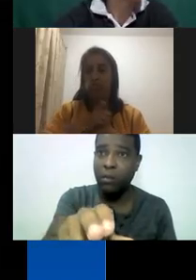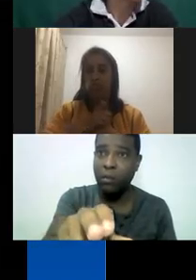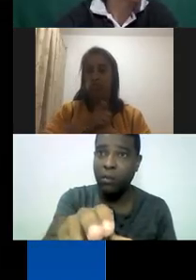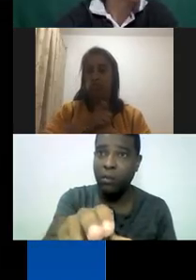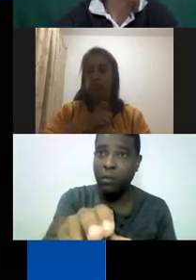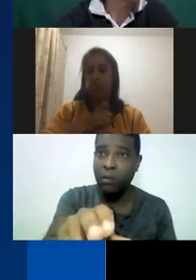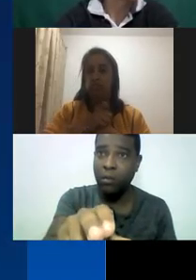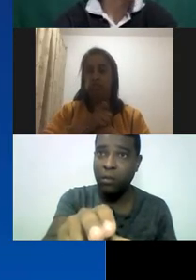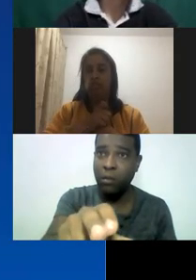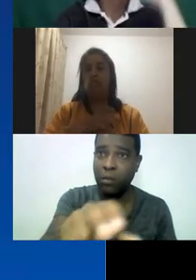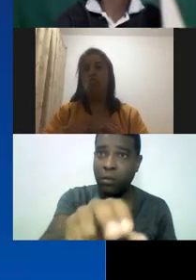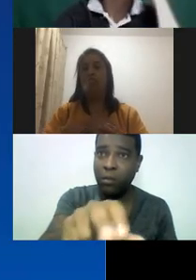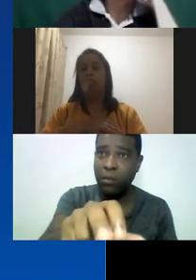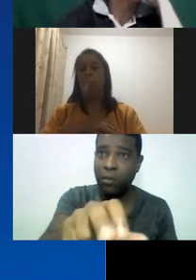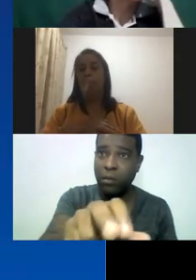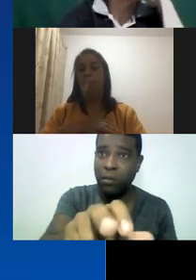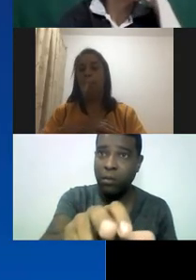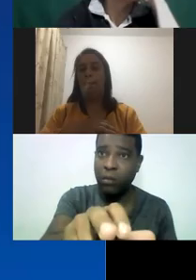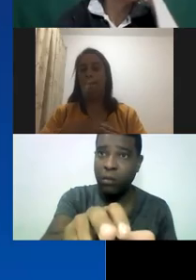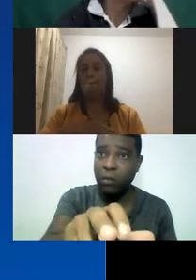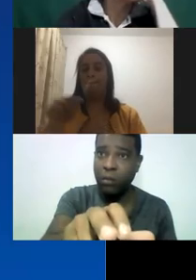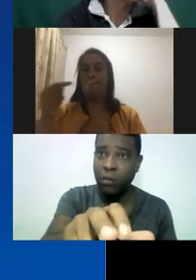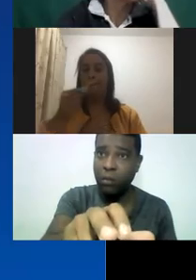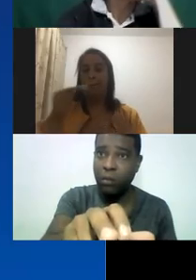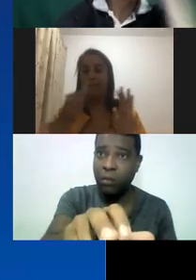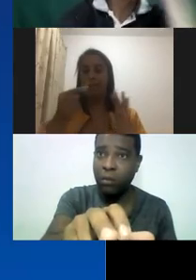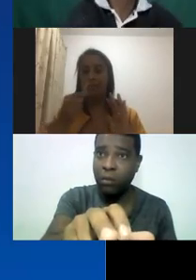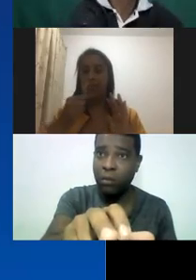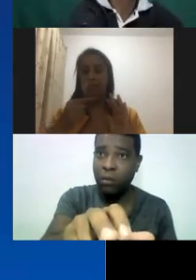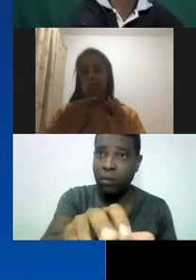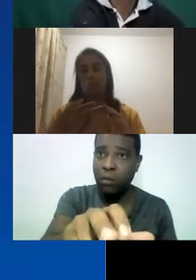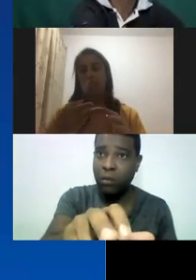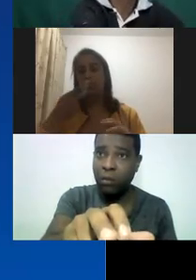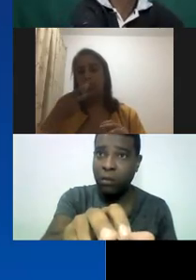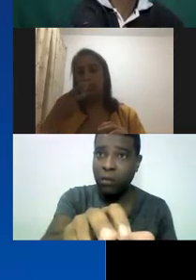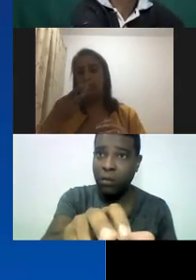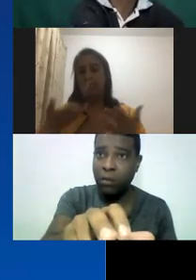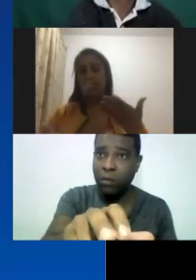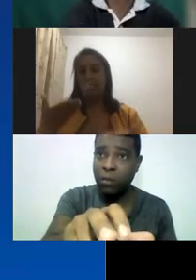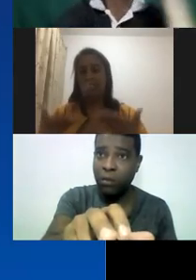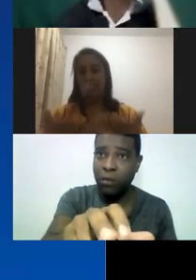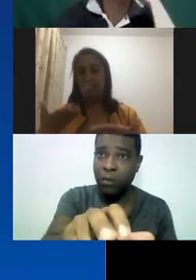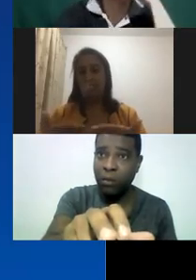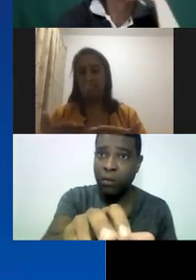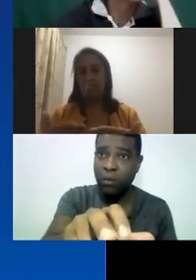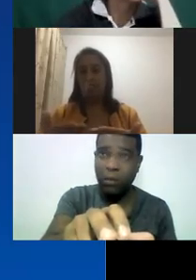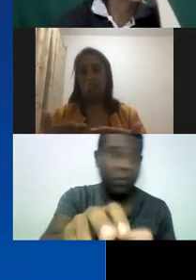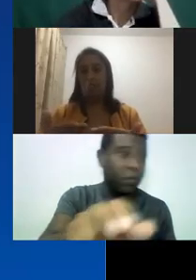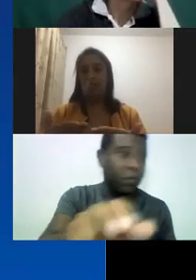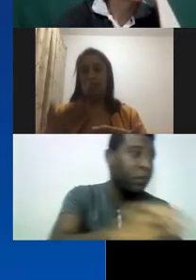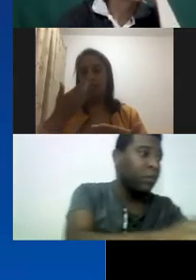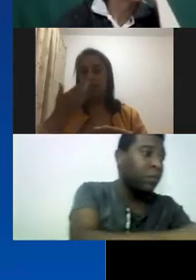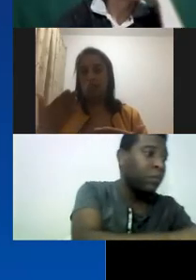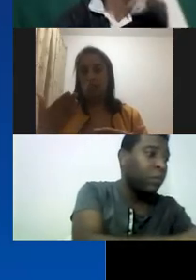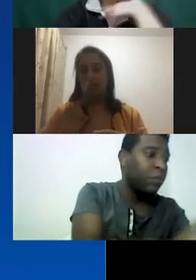lembra. Então, aqui, aquele equilíbrio que eu mostrei, né? Na frente tem o esternocleidomastoide,